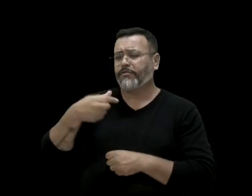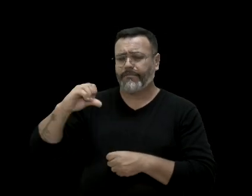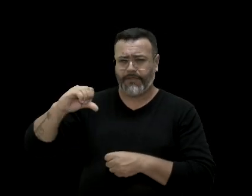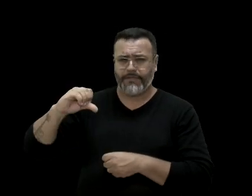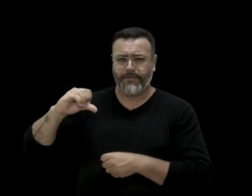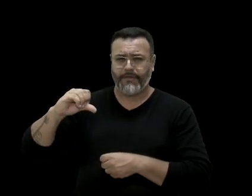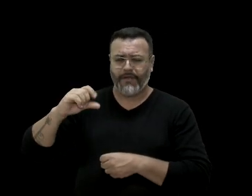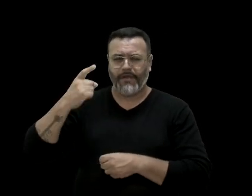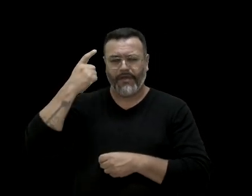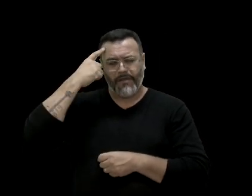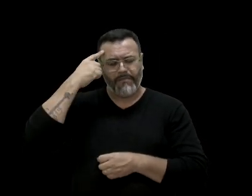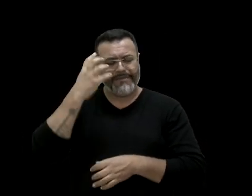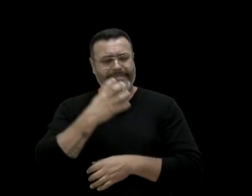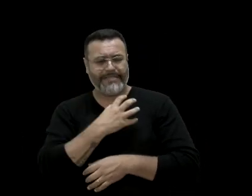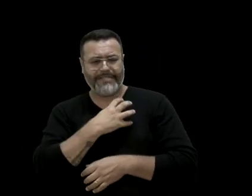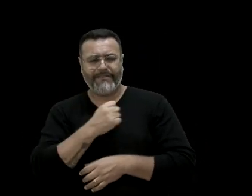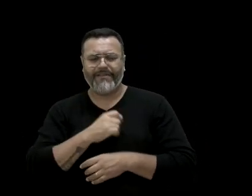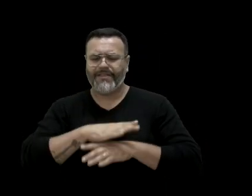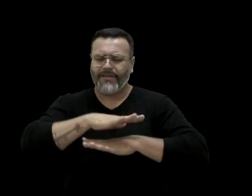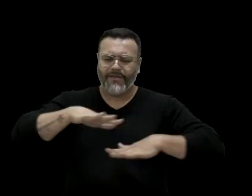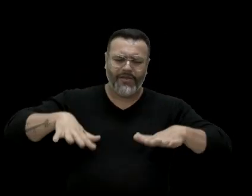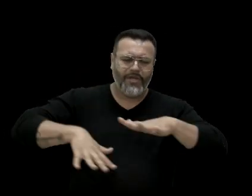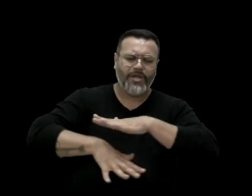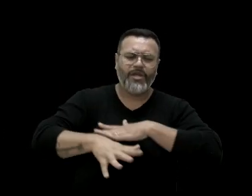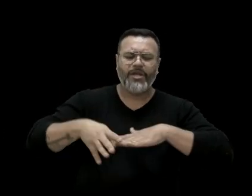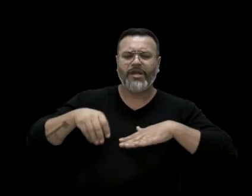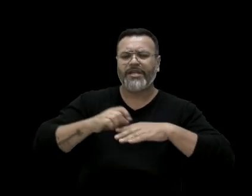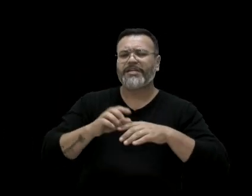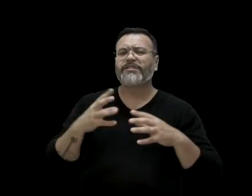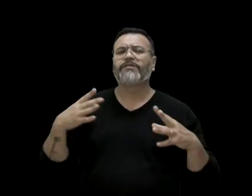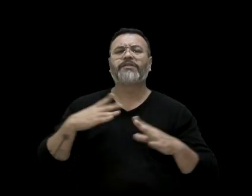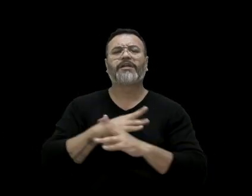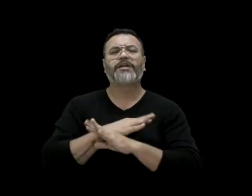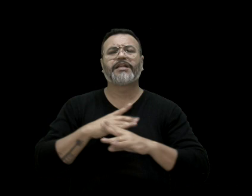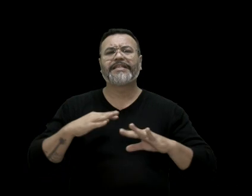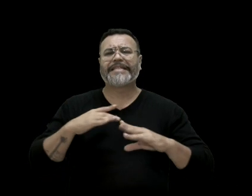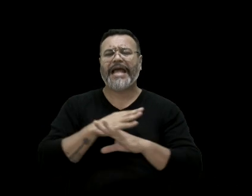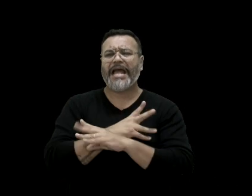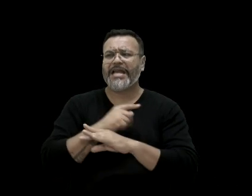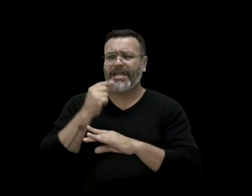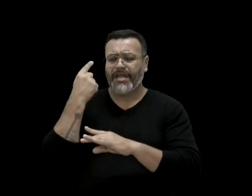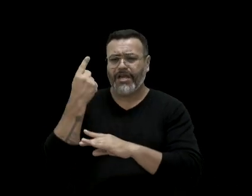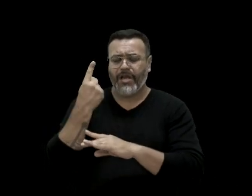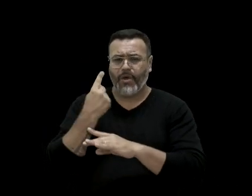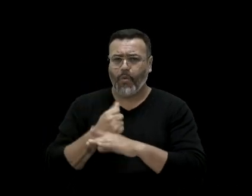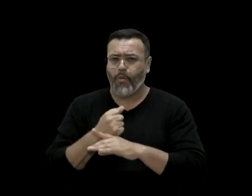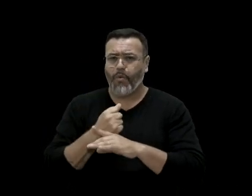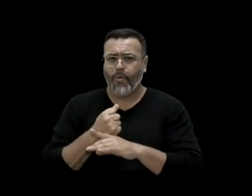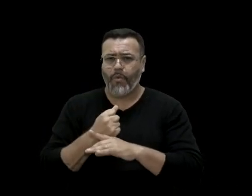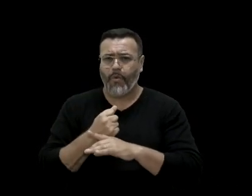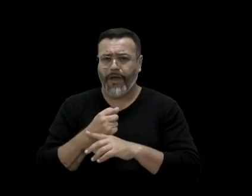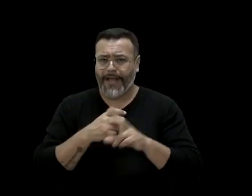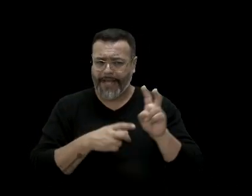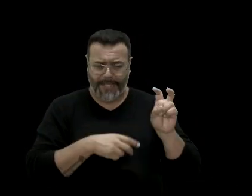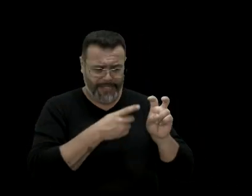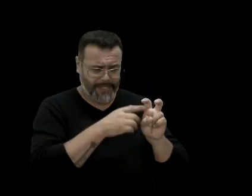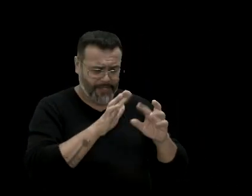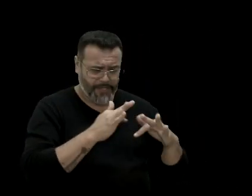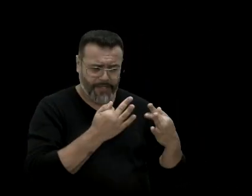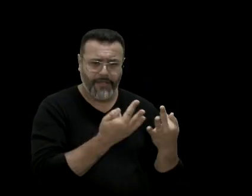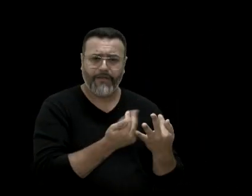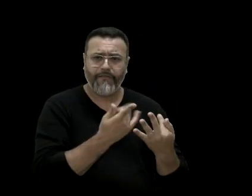região metropolitana, uma em cada 5 famílias são chefiadas por mãe solo, representando o